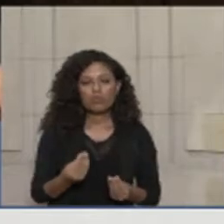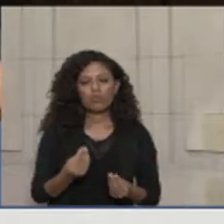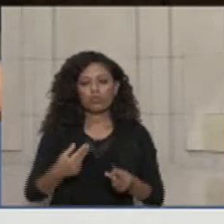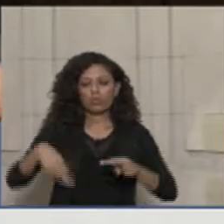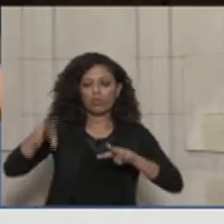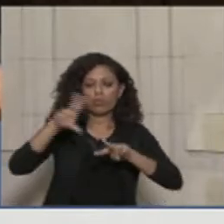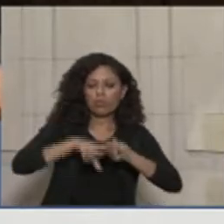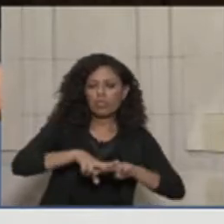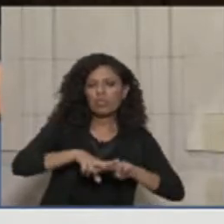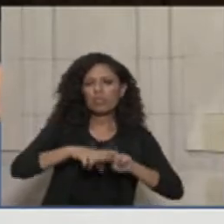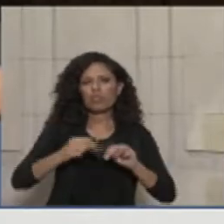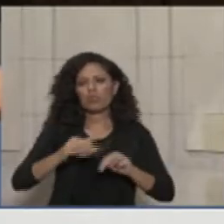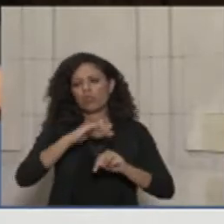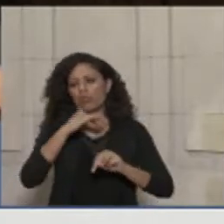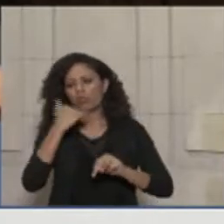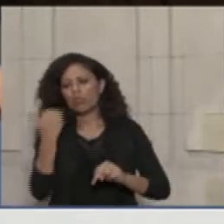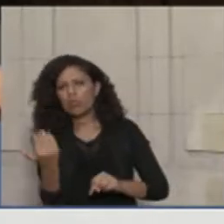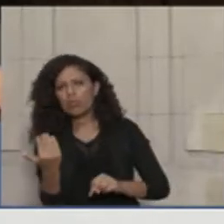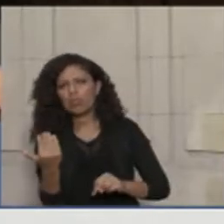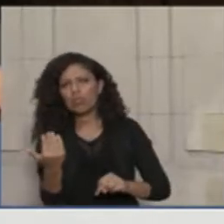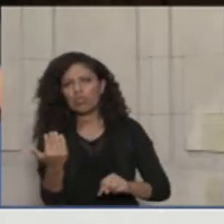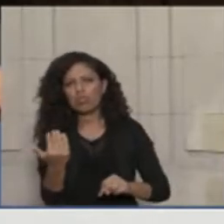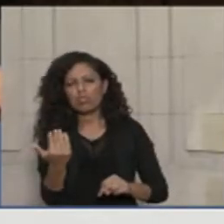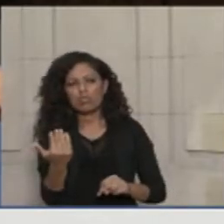cadeia, mortes,